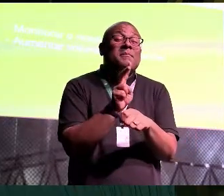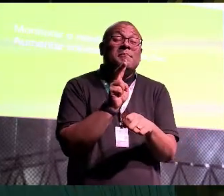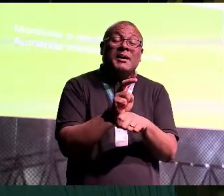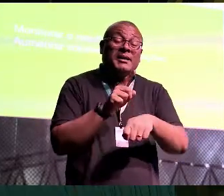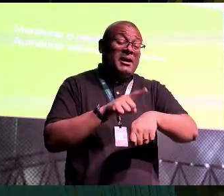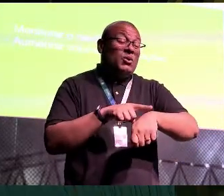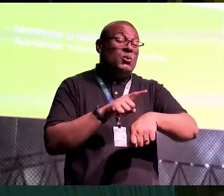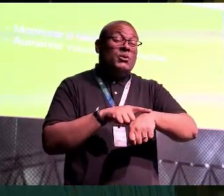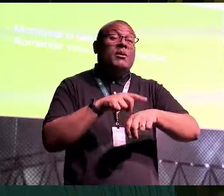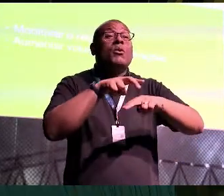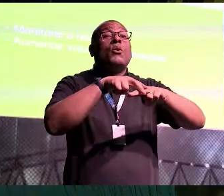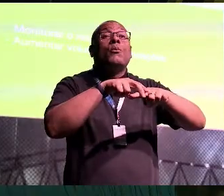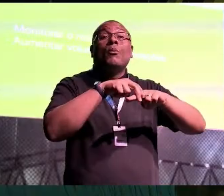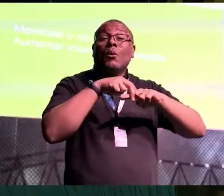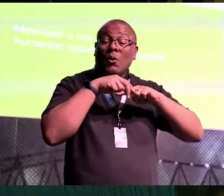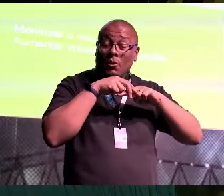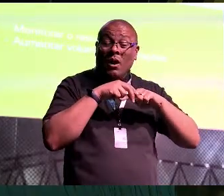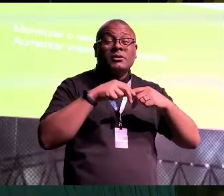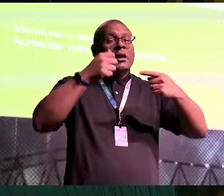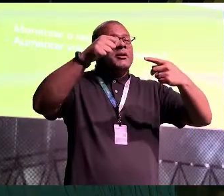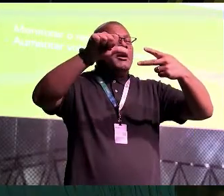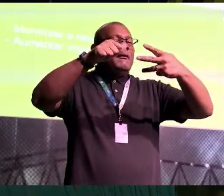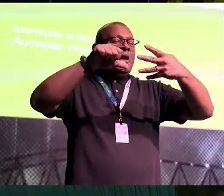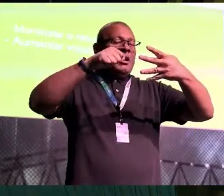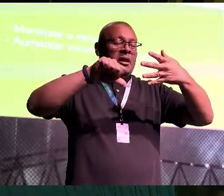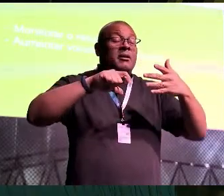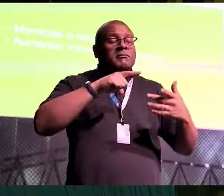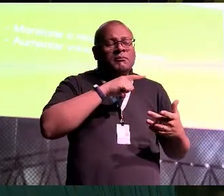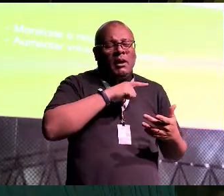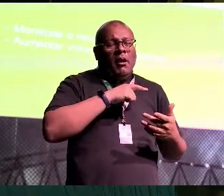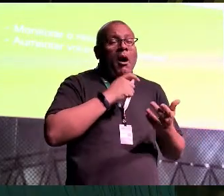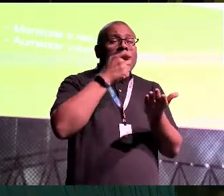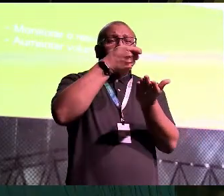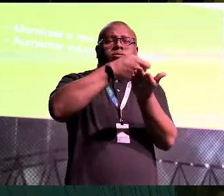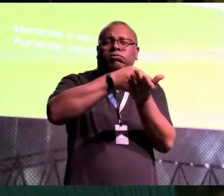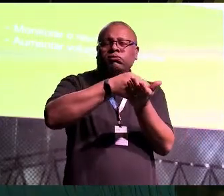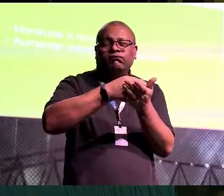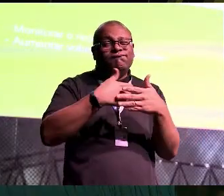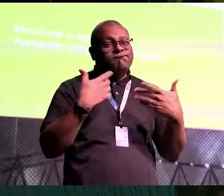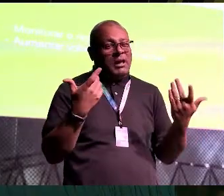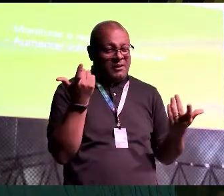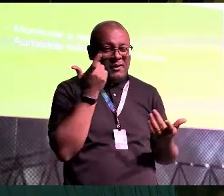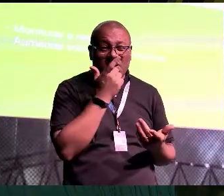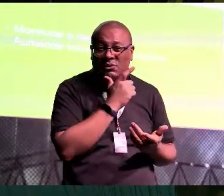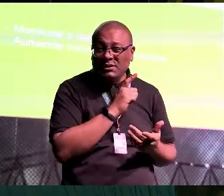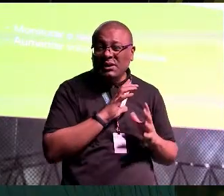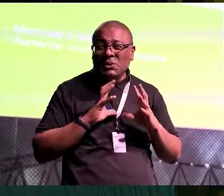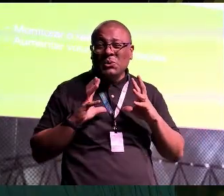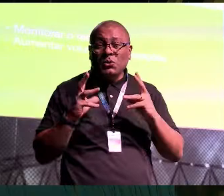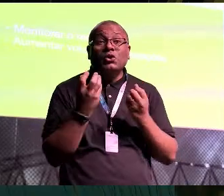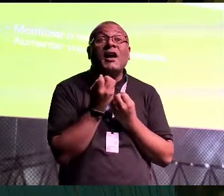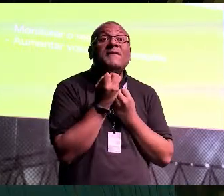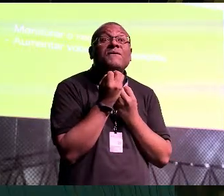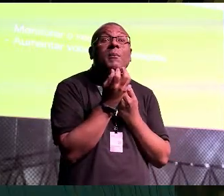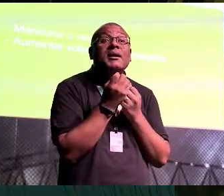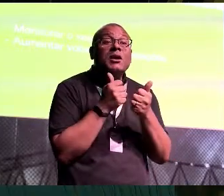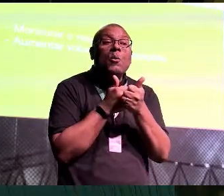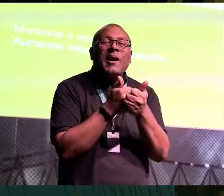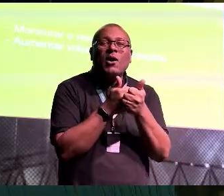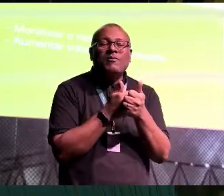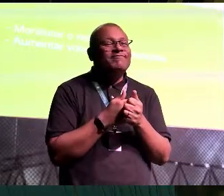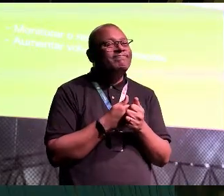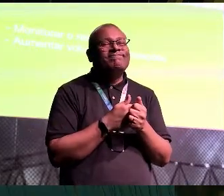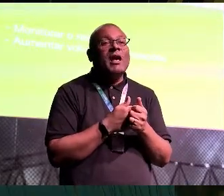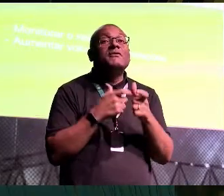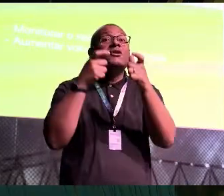tempo por questões de validações, porque como a gente trabalha com pagamentos, nem sempre a gente vai conseguir uma massa de dados, dependendo do tipo de pagamento, da